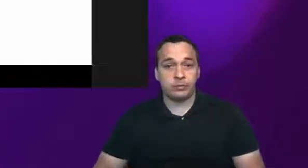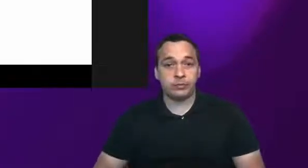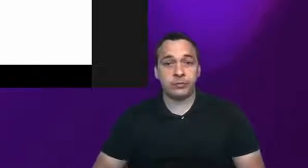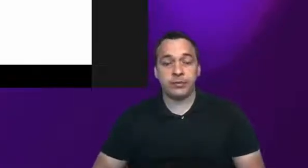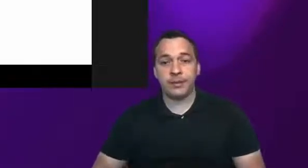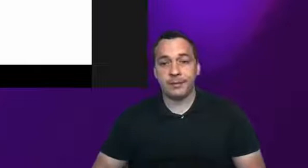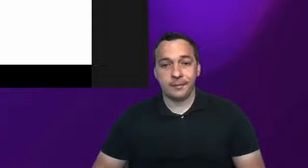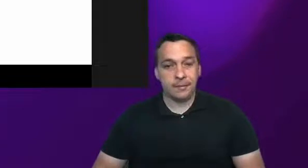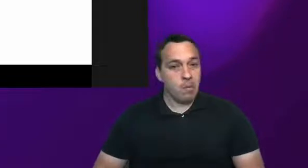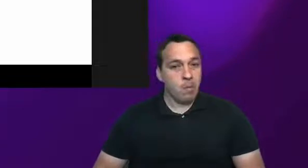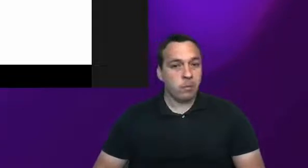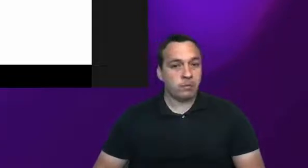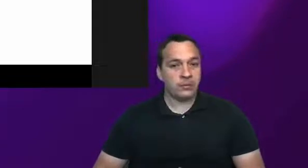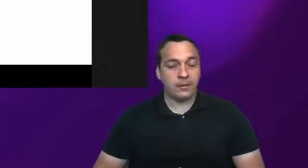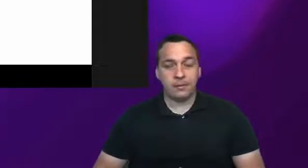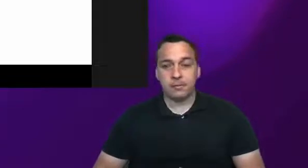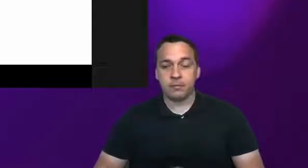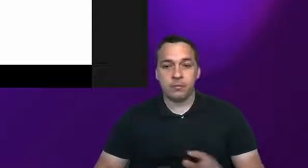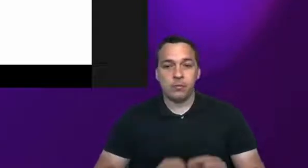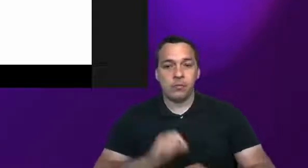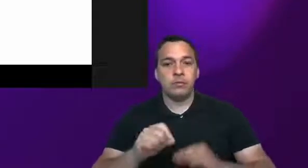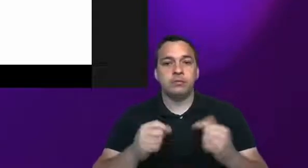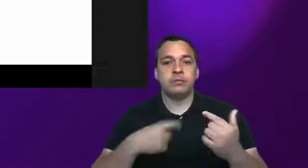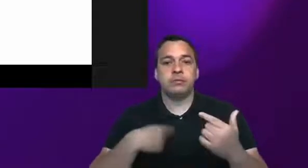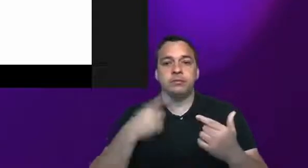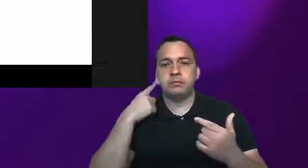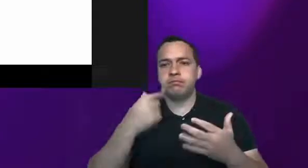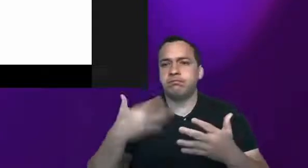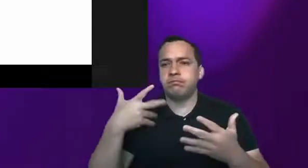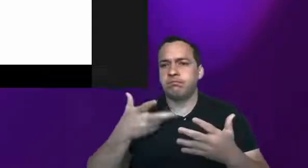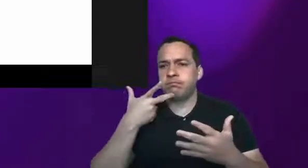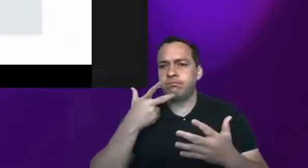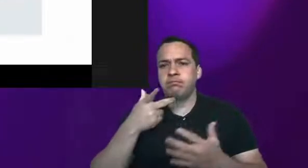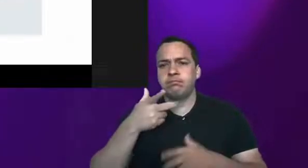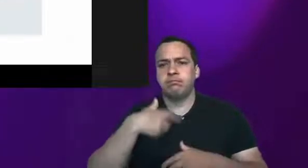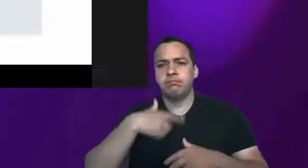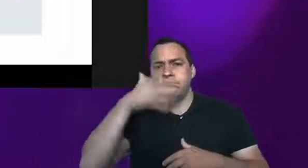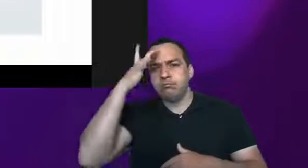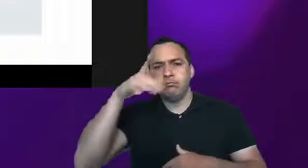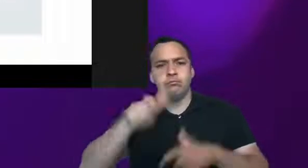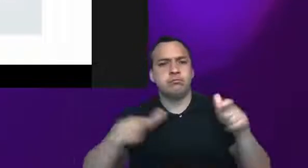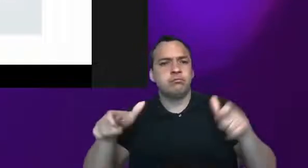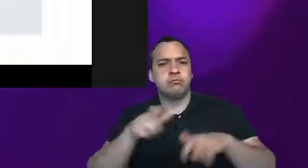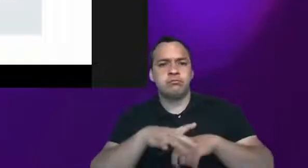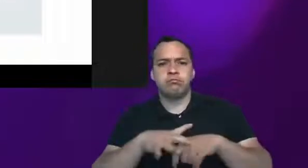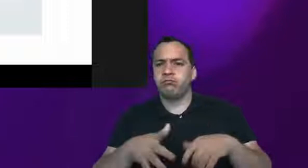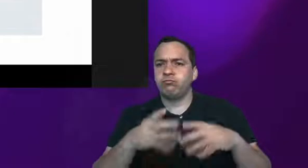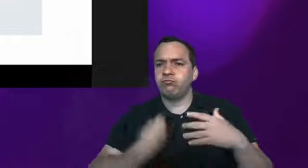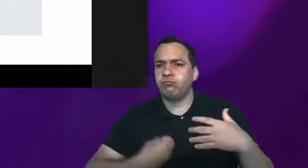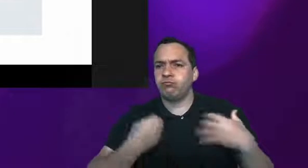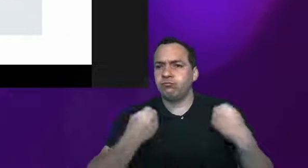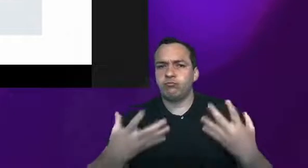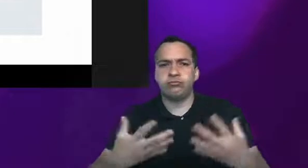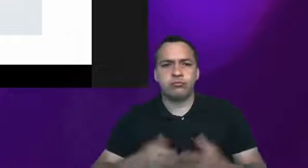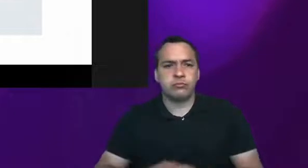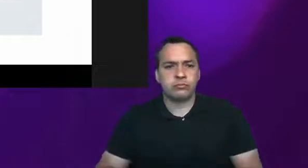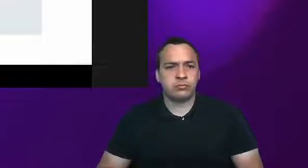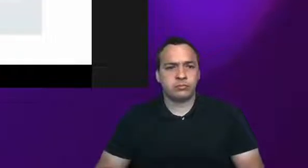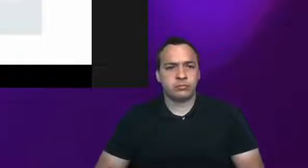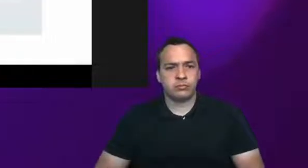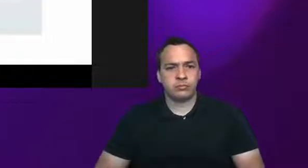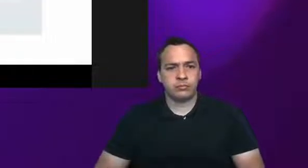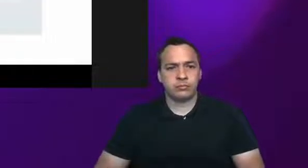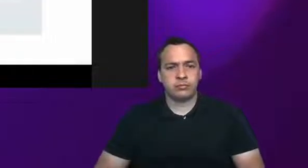execuível e pode ter bons resultados. Que doentes é que devemos escolher? Eu penso que devemos escolher doentes com